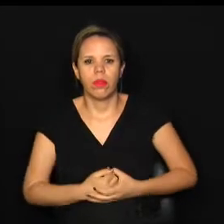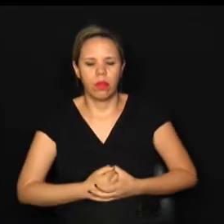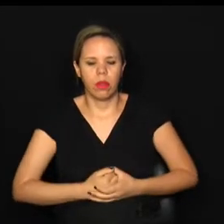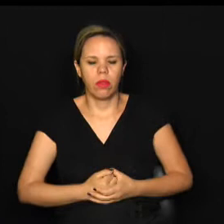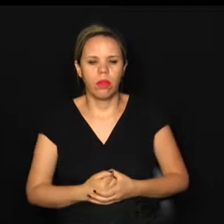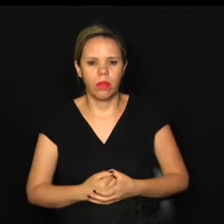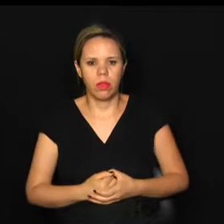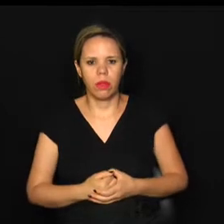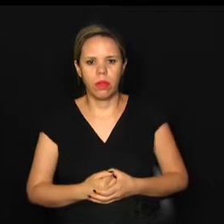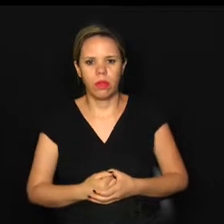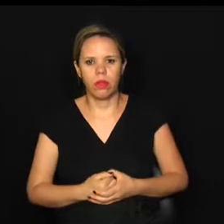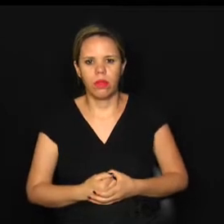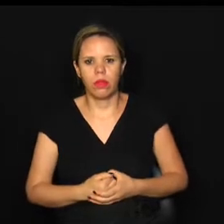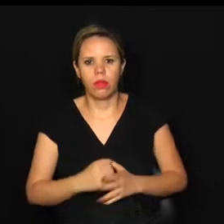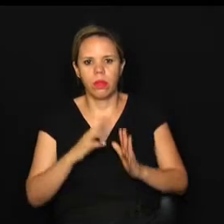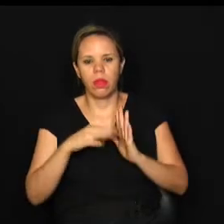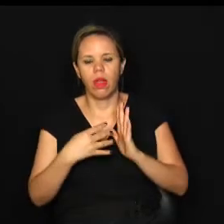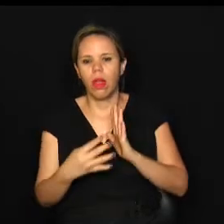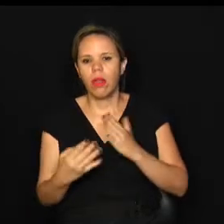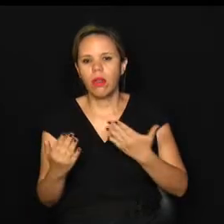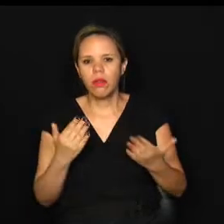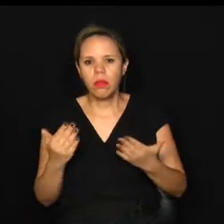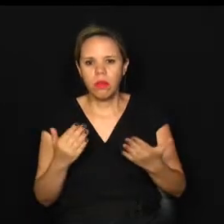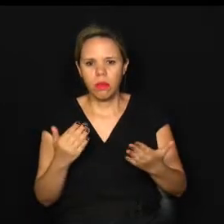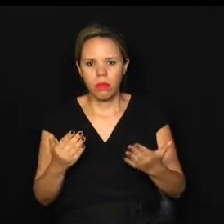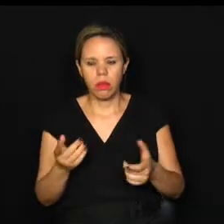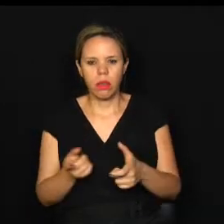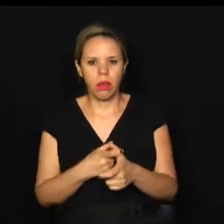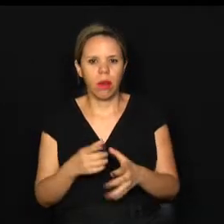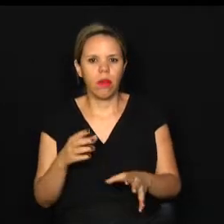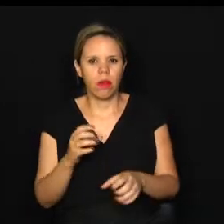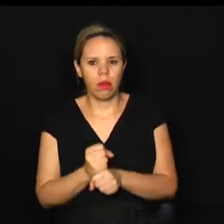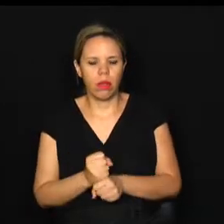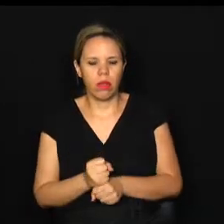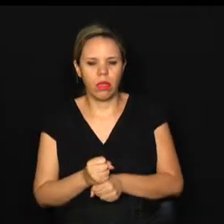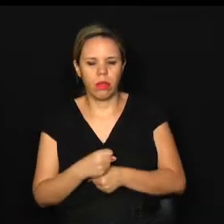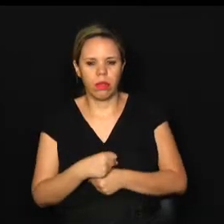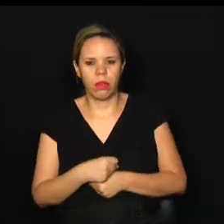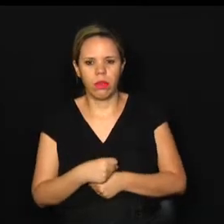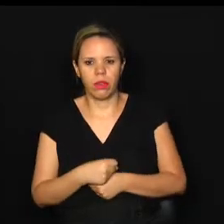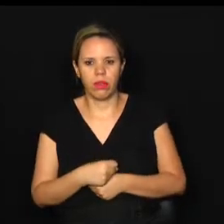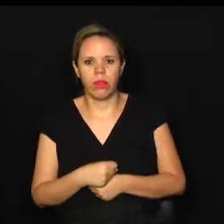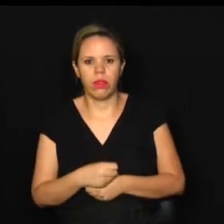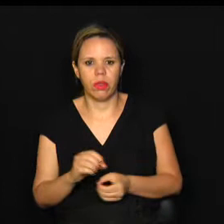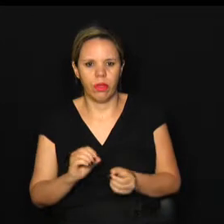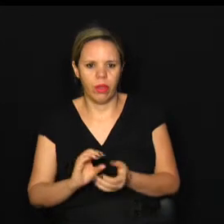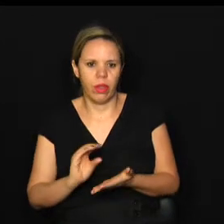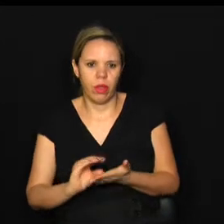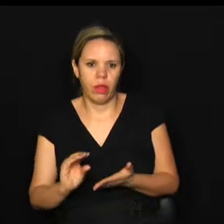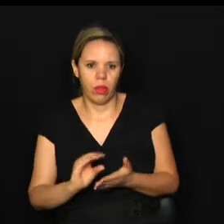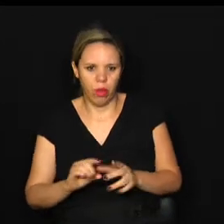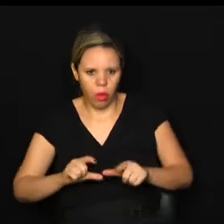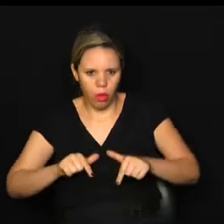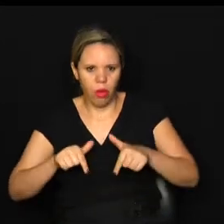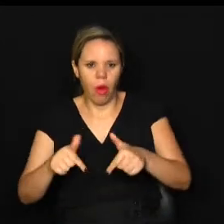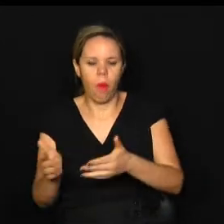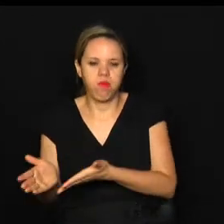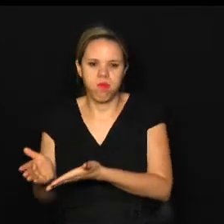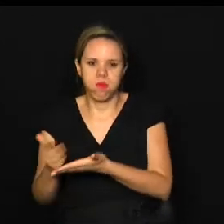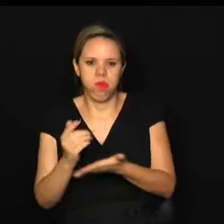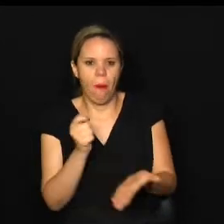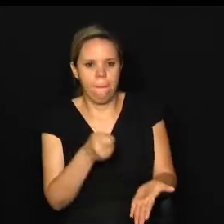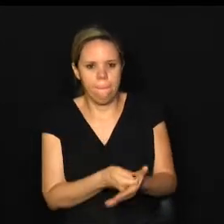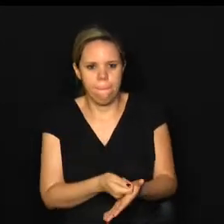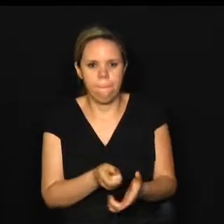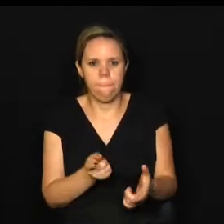Então, aqui nessa primeira tabela, a gente faz um comparativo da despesa orçada, que está no orçamento, né, com aquilo que foi empenhado, aquilo que foi liquidado e o que foi